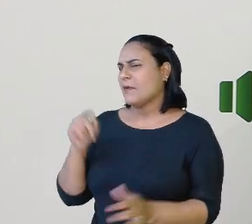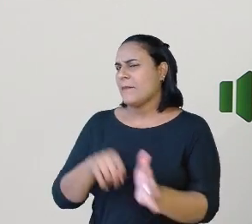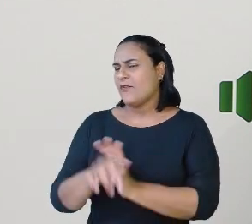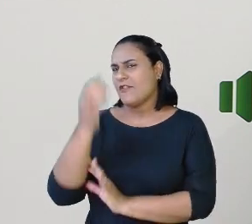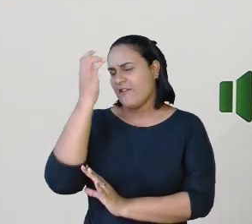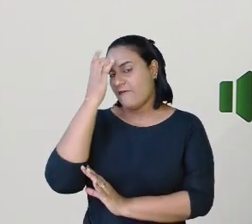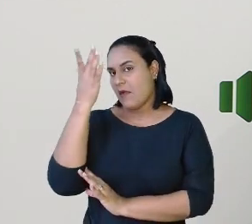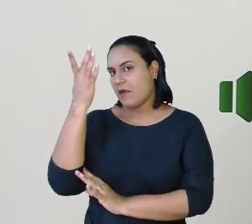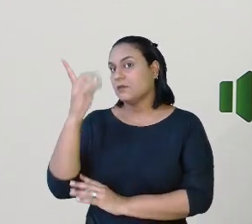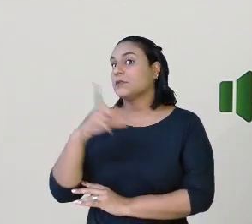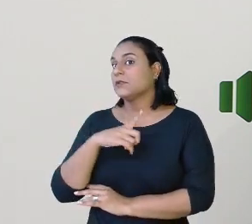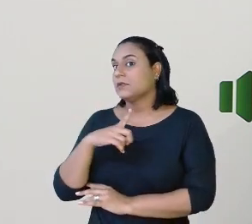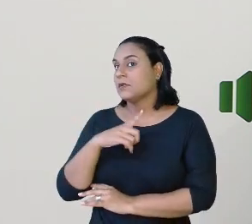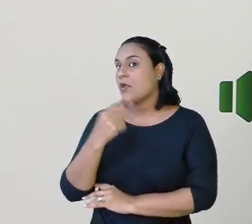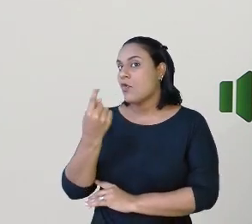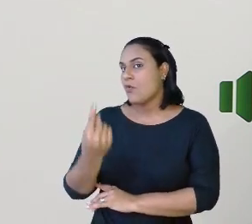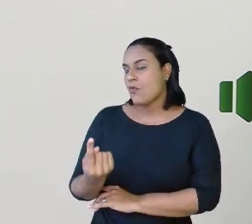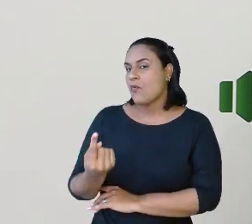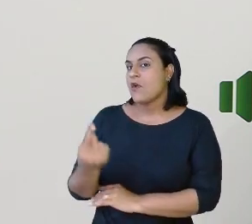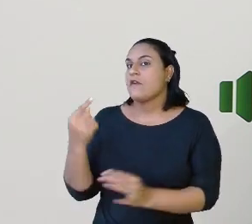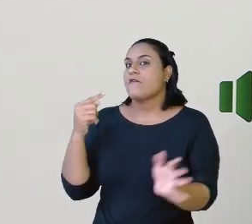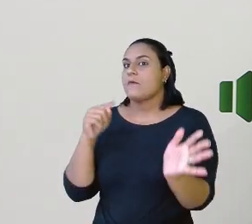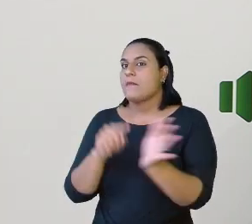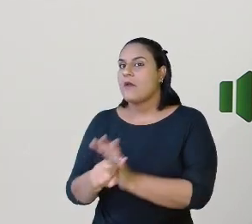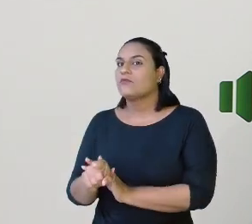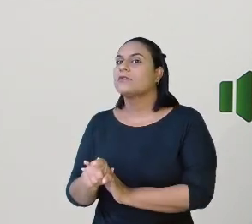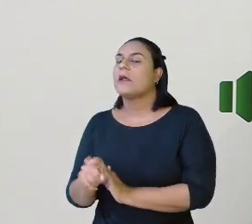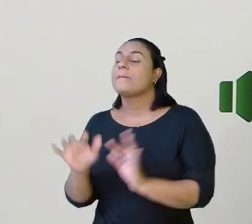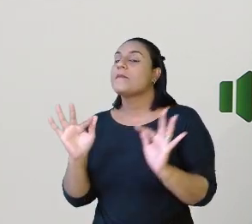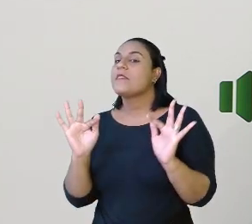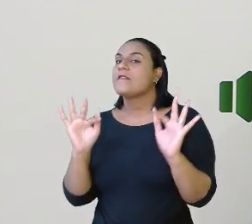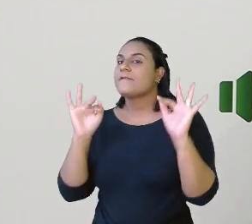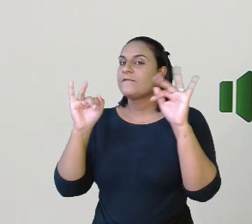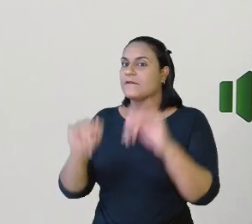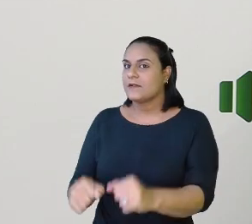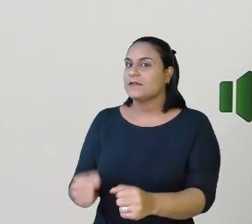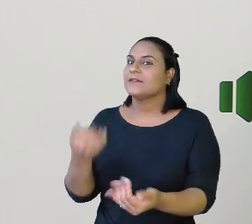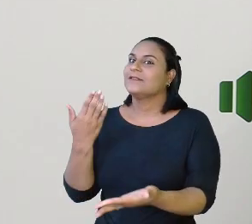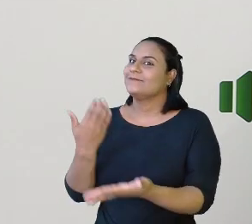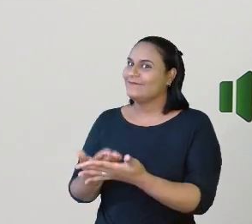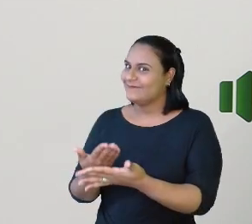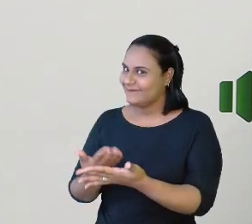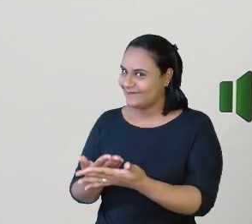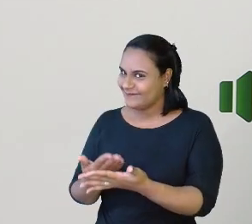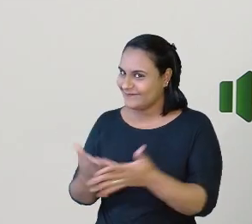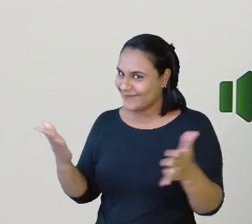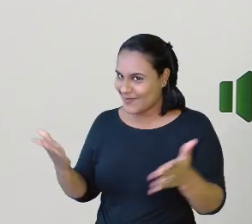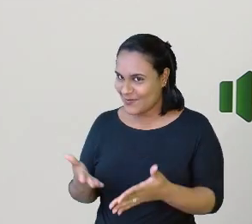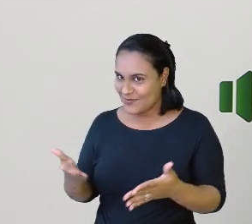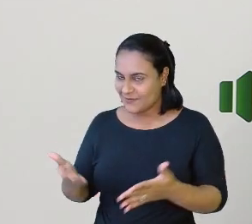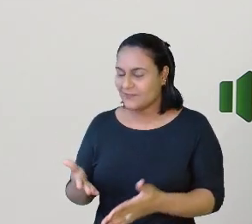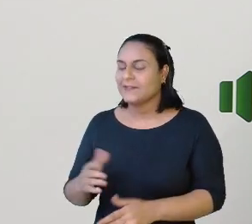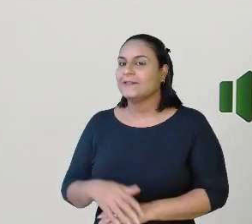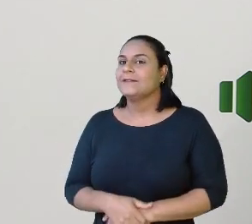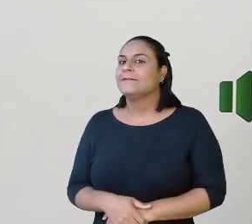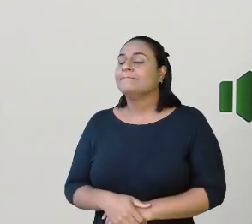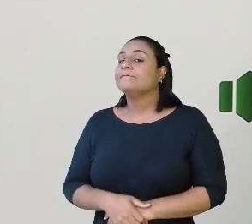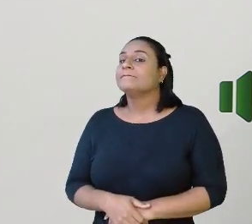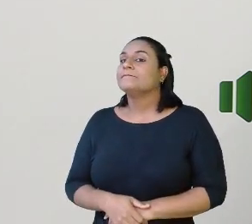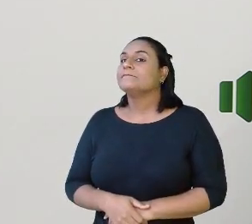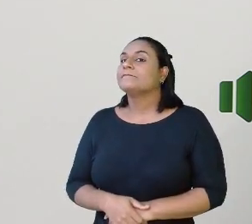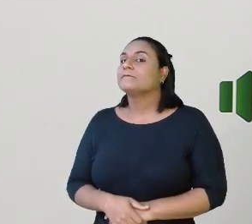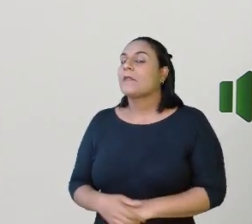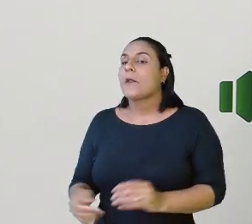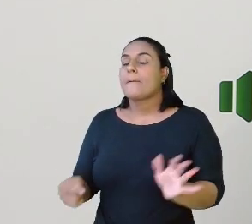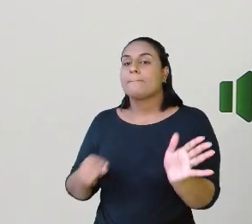Tem uma que eu vou deixar para vocês agora, para a gente finalizar essa aula de hoje. Eu vou deixar uma